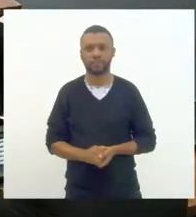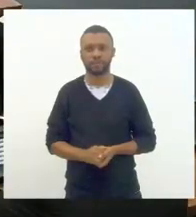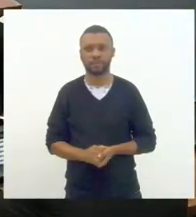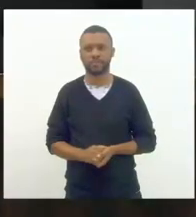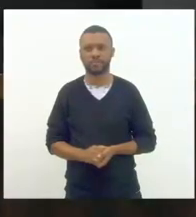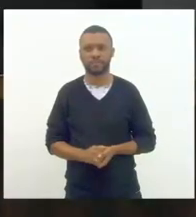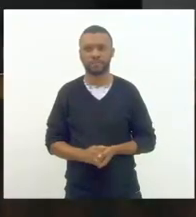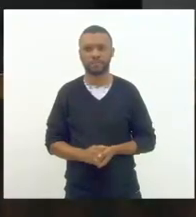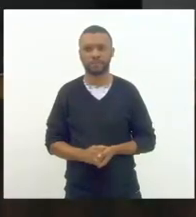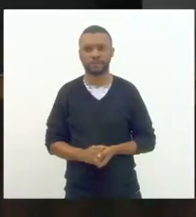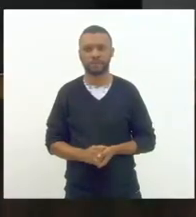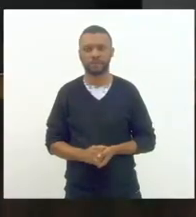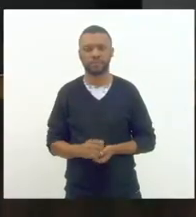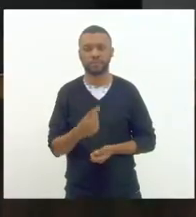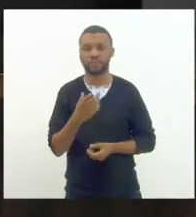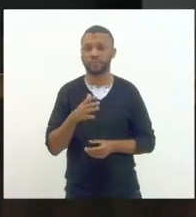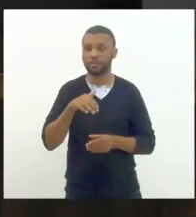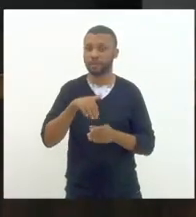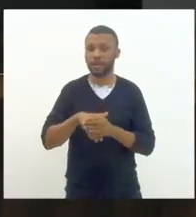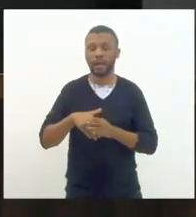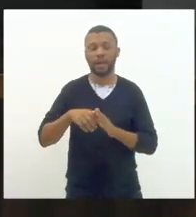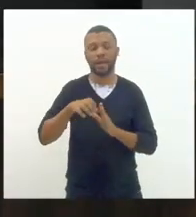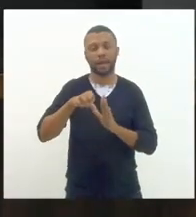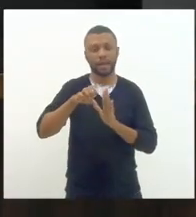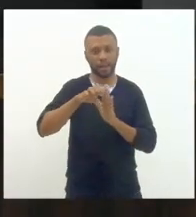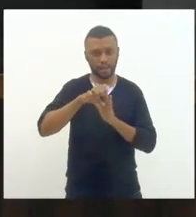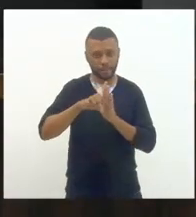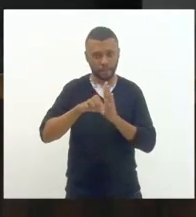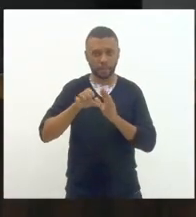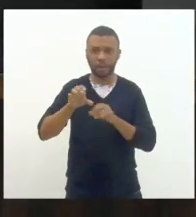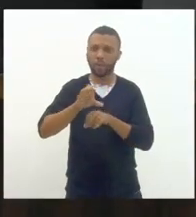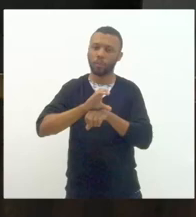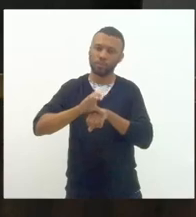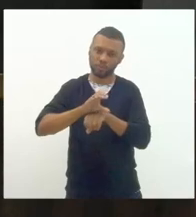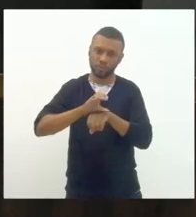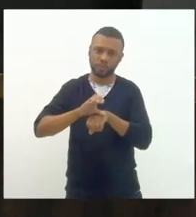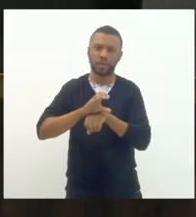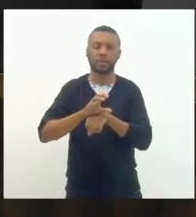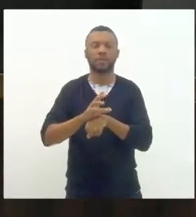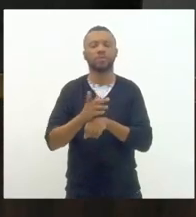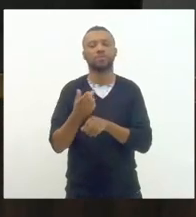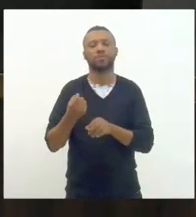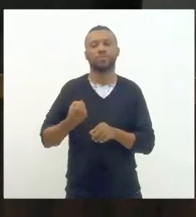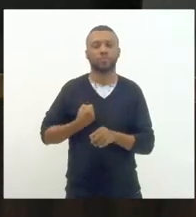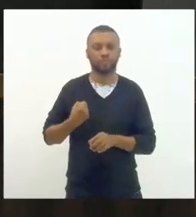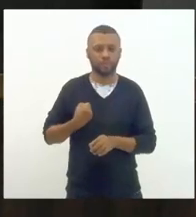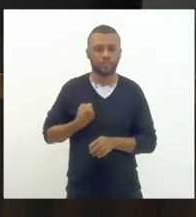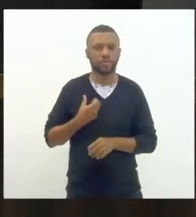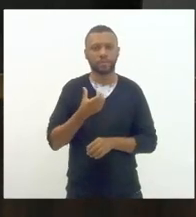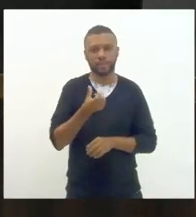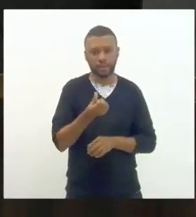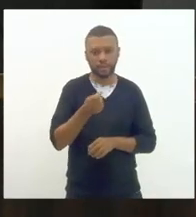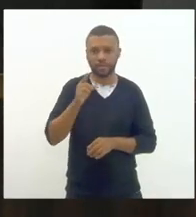Nós vamos votar a emenda constitucional de número 6 de 22,